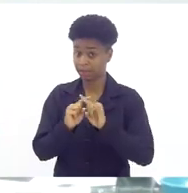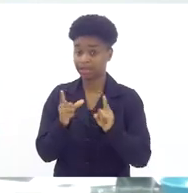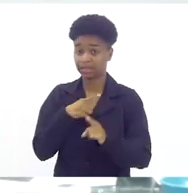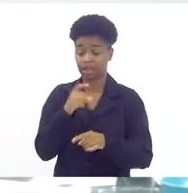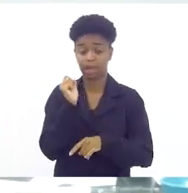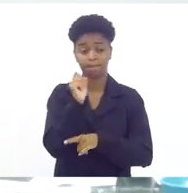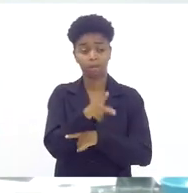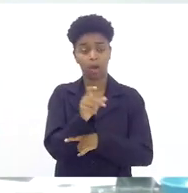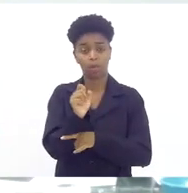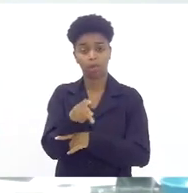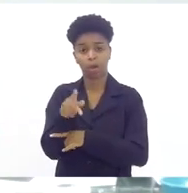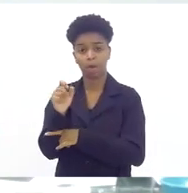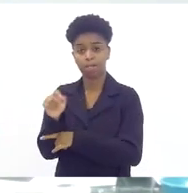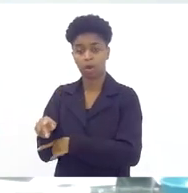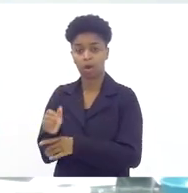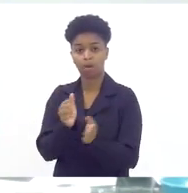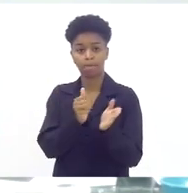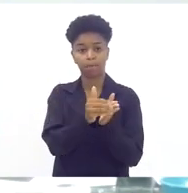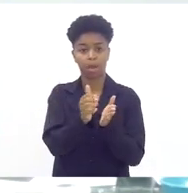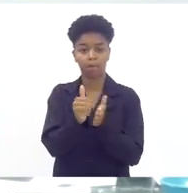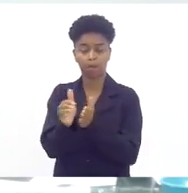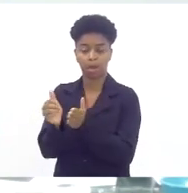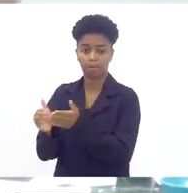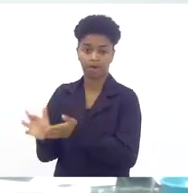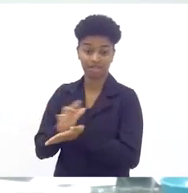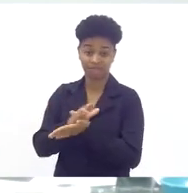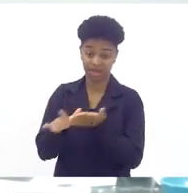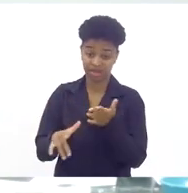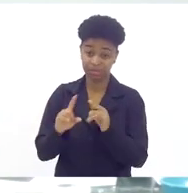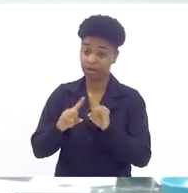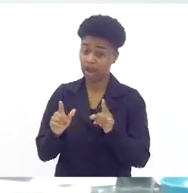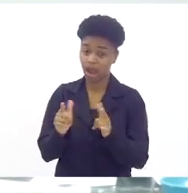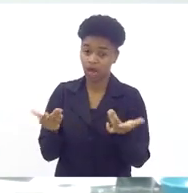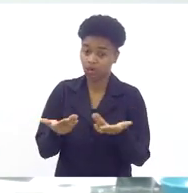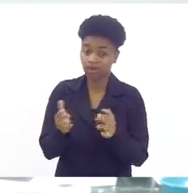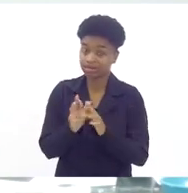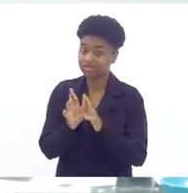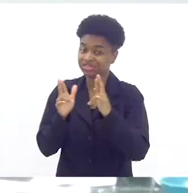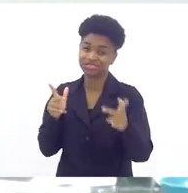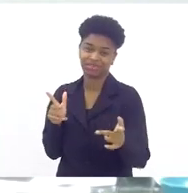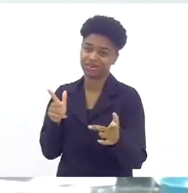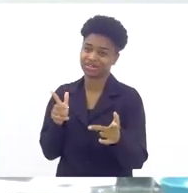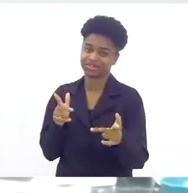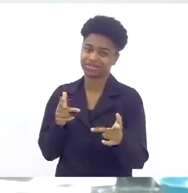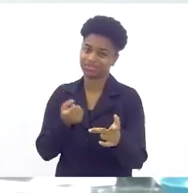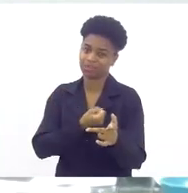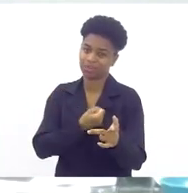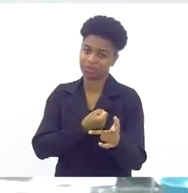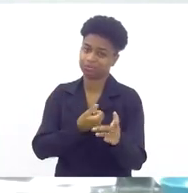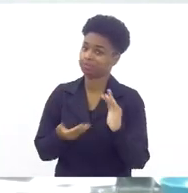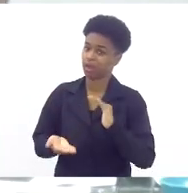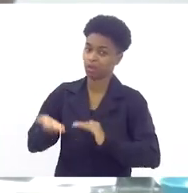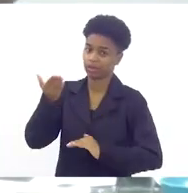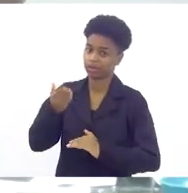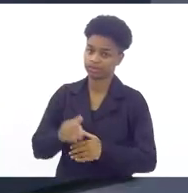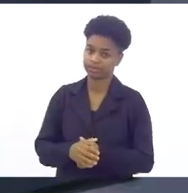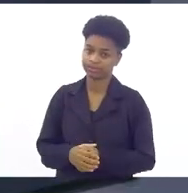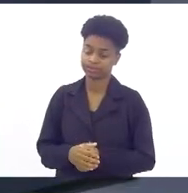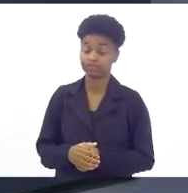aposentadorias exonerações que saíram Esse número é outro hoje então é